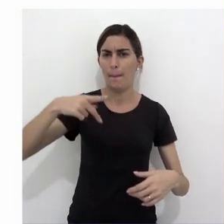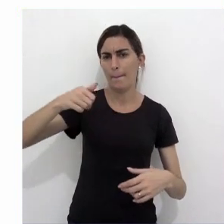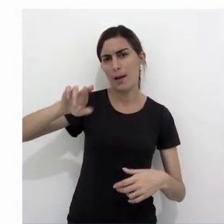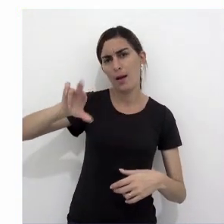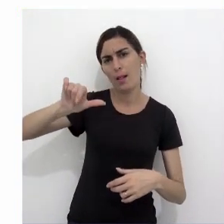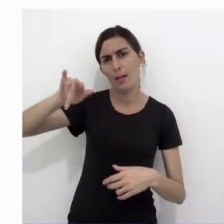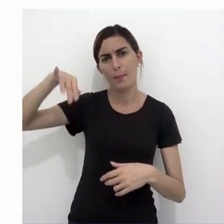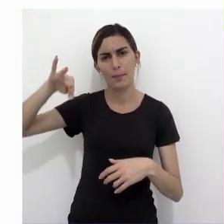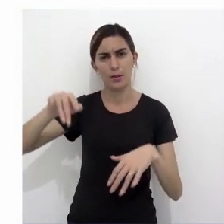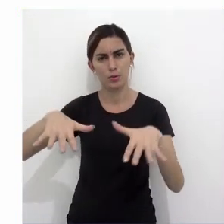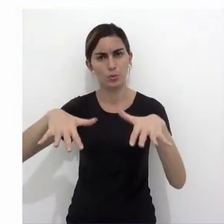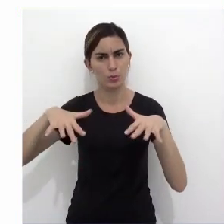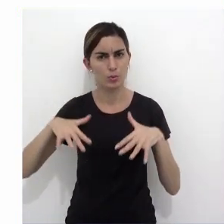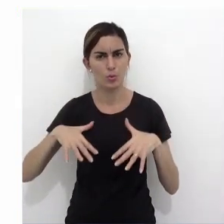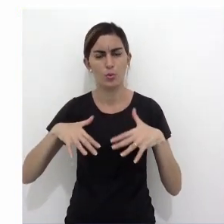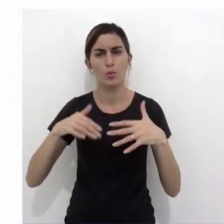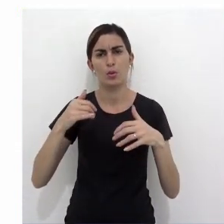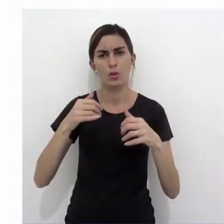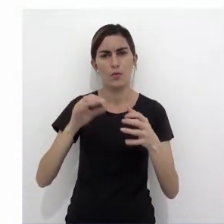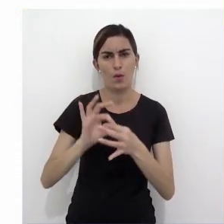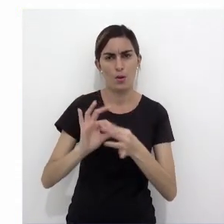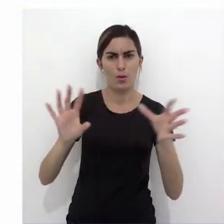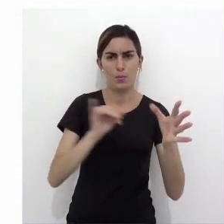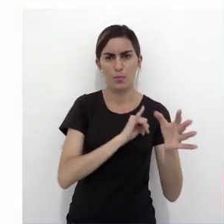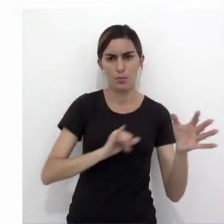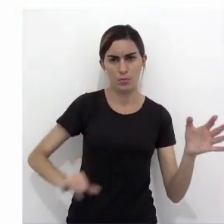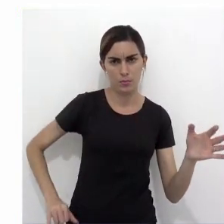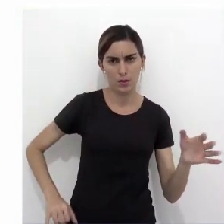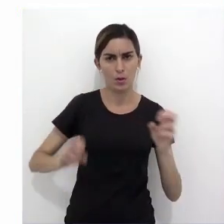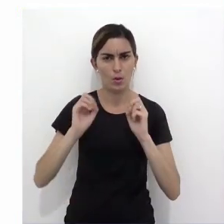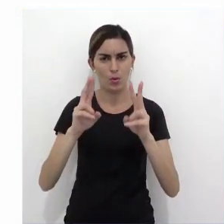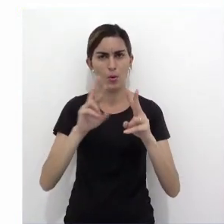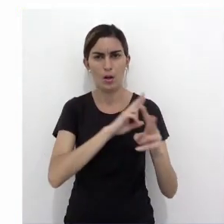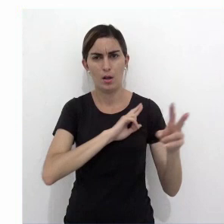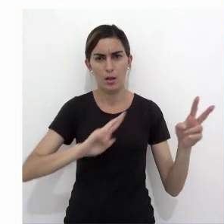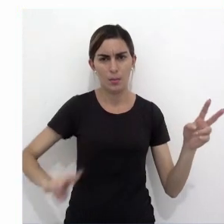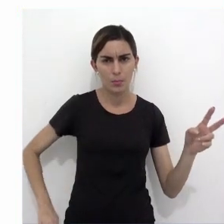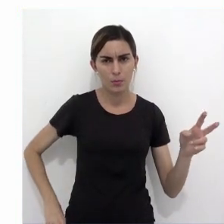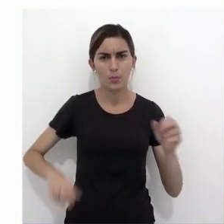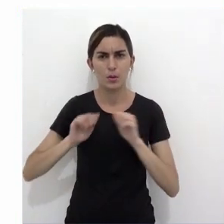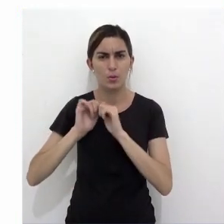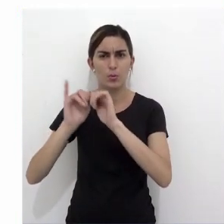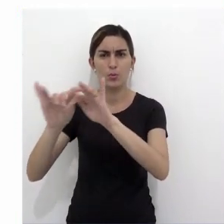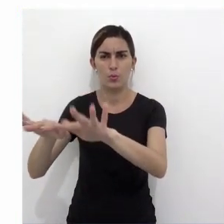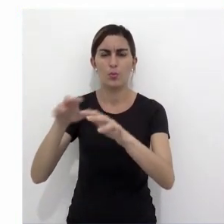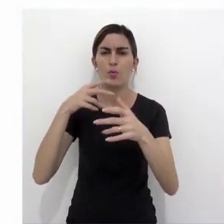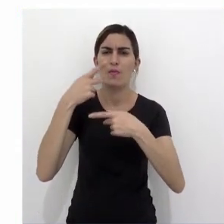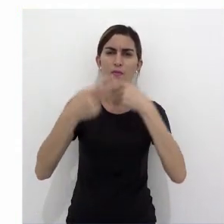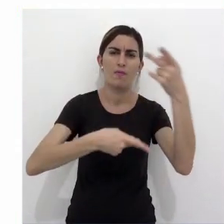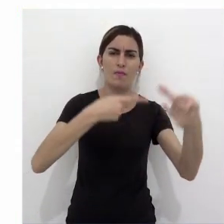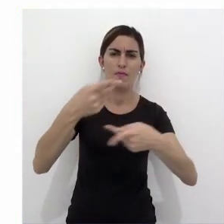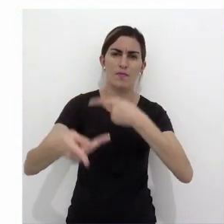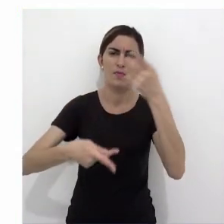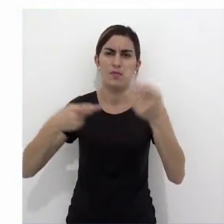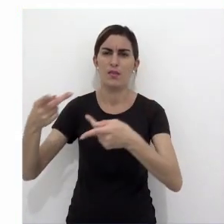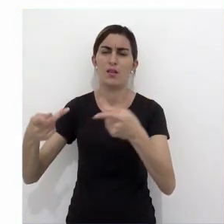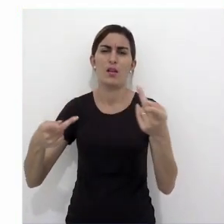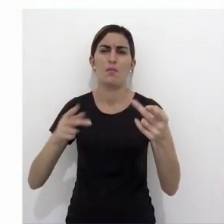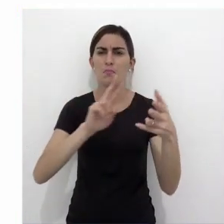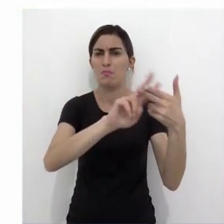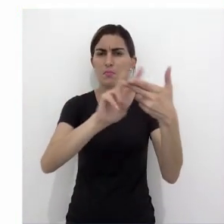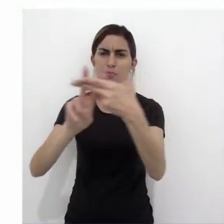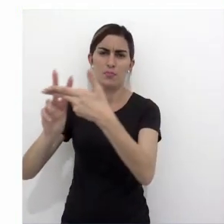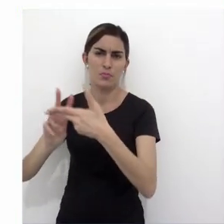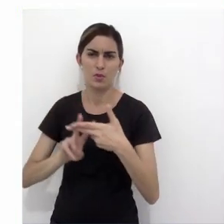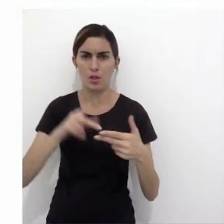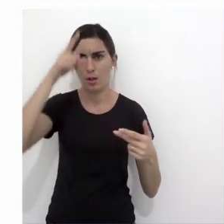parlamento, que foi dissolvido pelo imperador. Ok? Republicanos espalham boatos de supostas